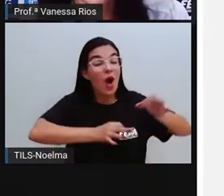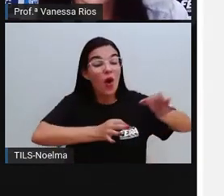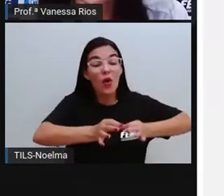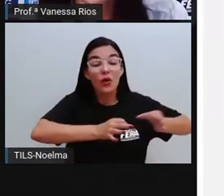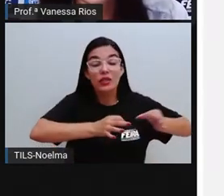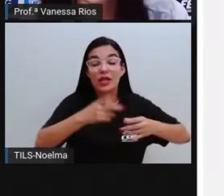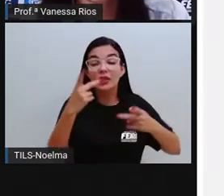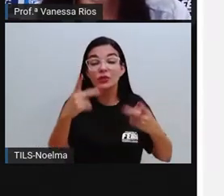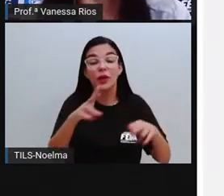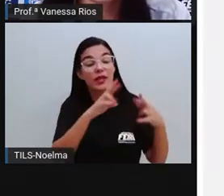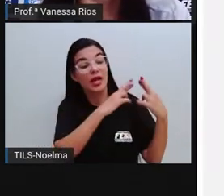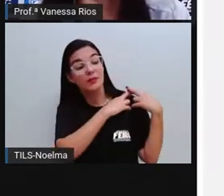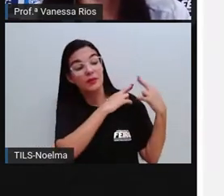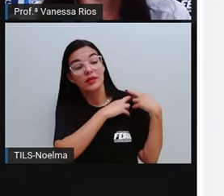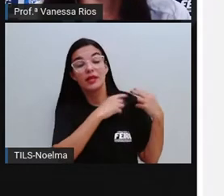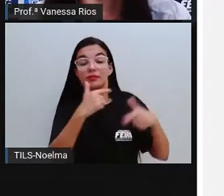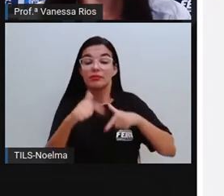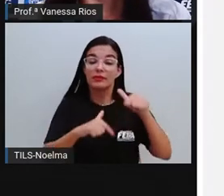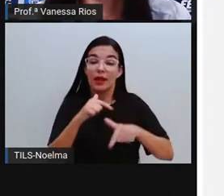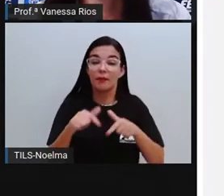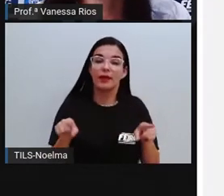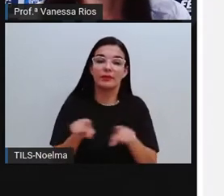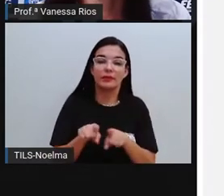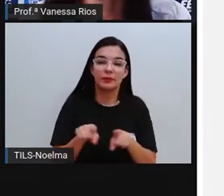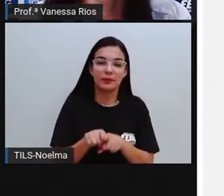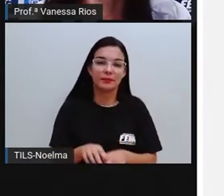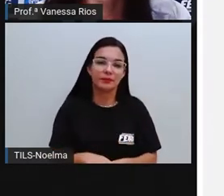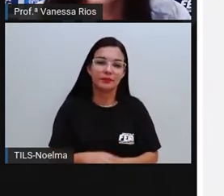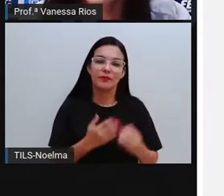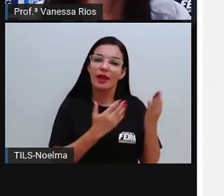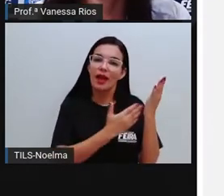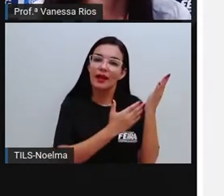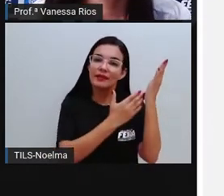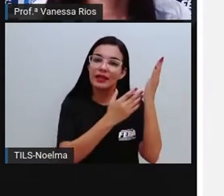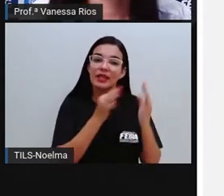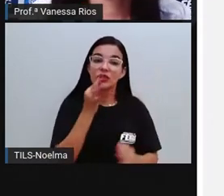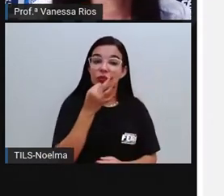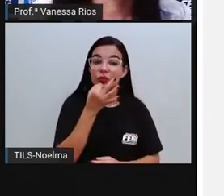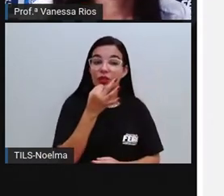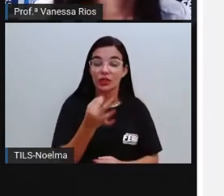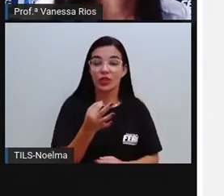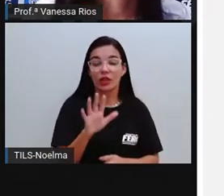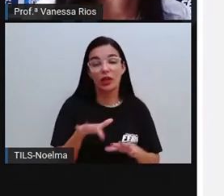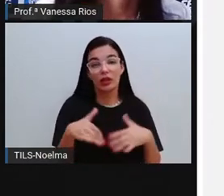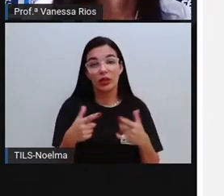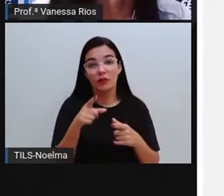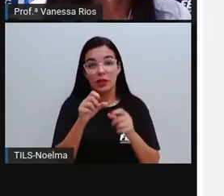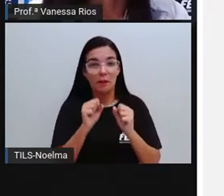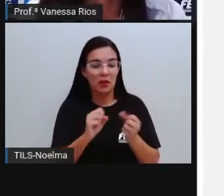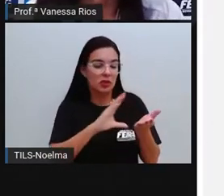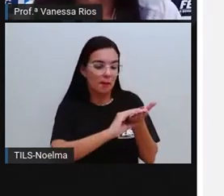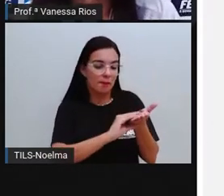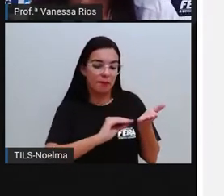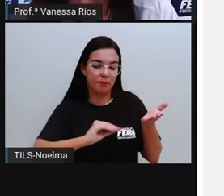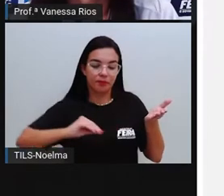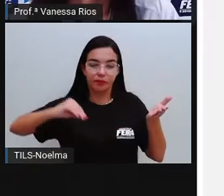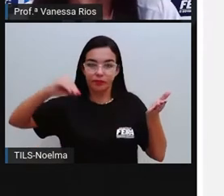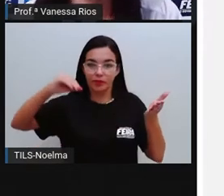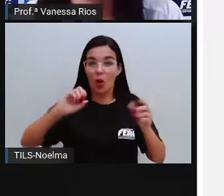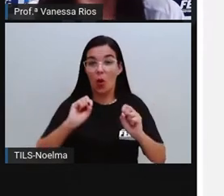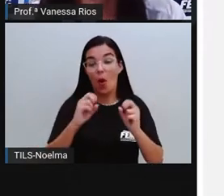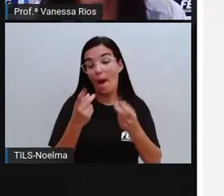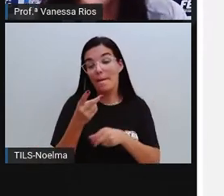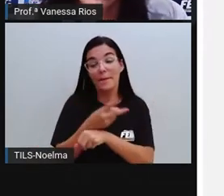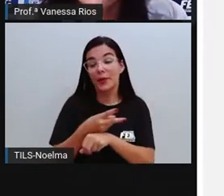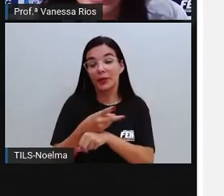as suas tarefas. E aí a Pro traz essa tabelinha como sugestão, que tanto você pode imprimir, procurar na internet,